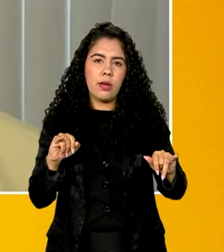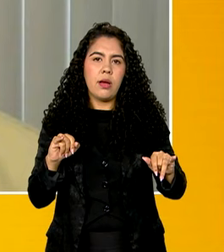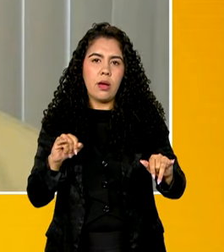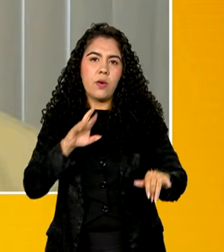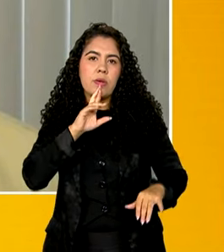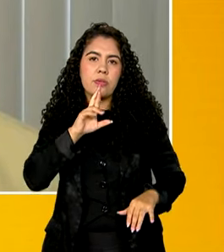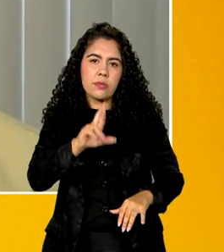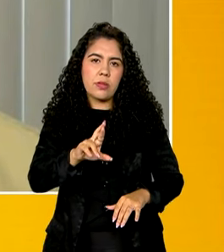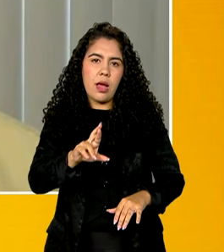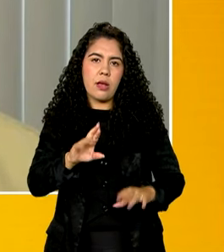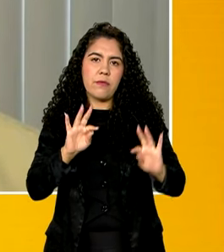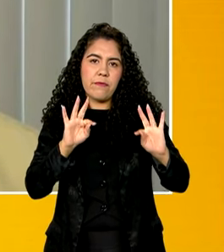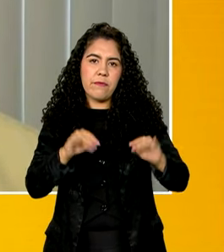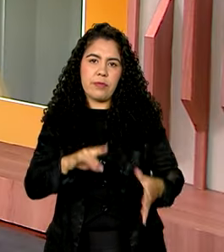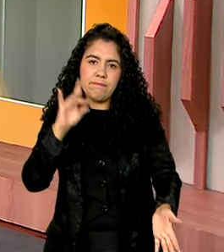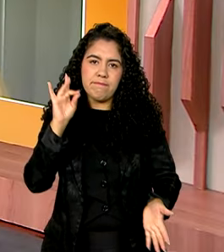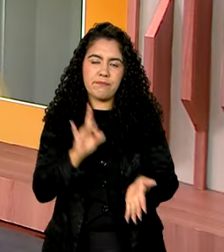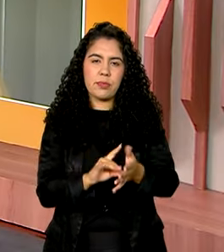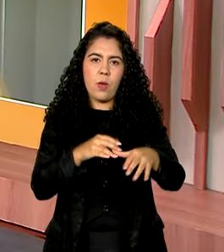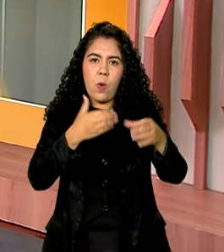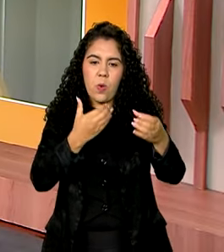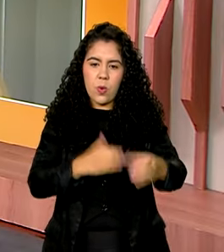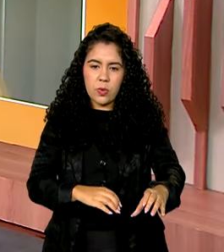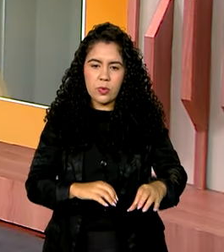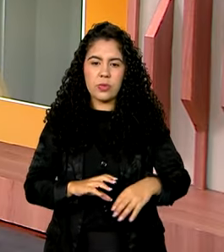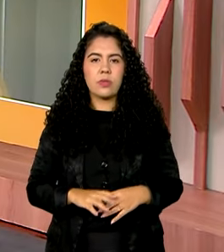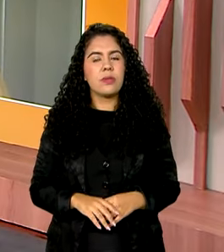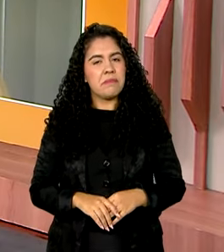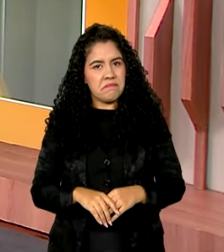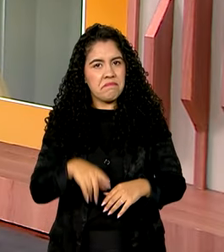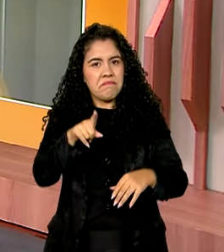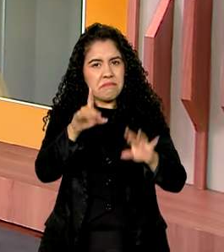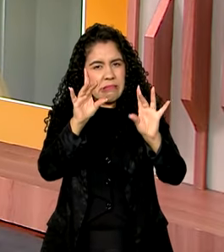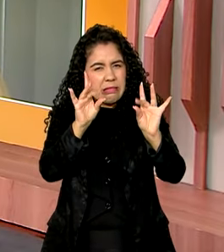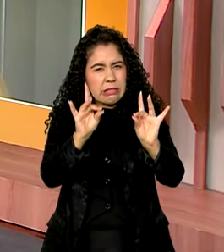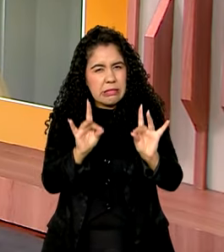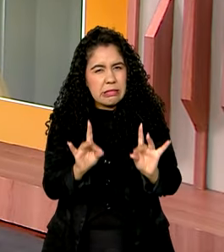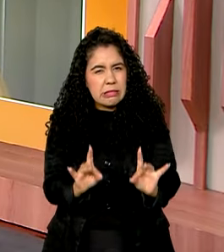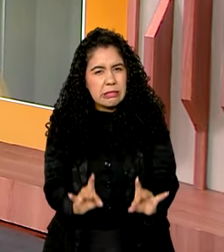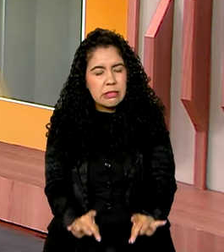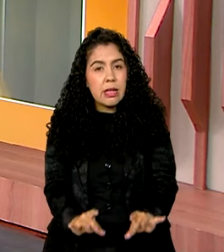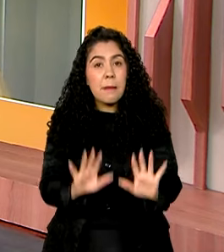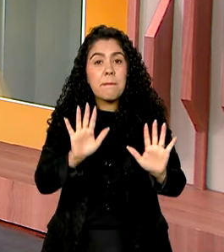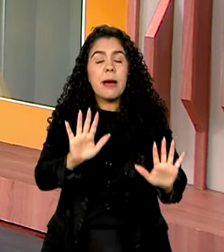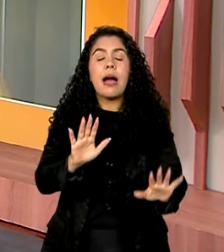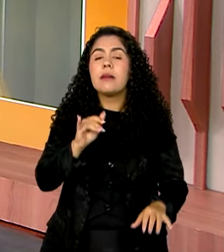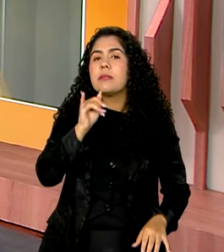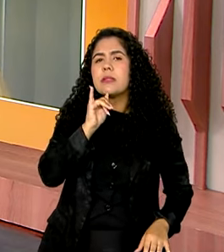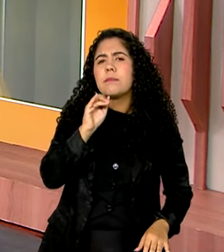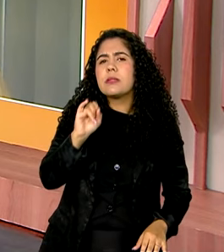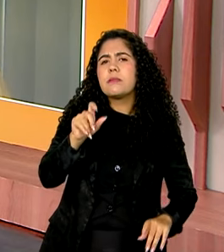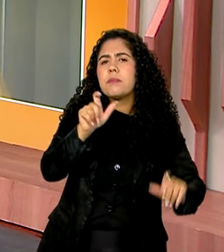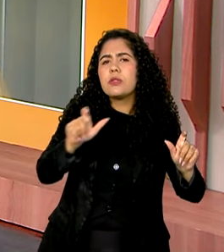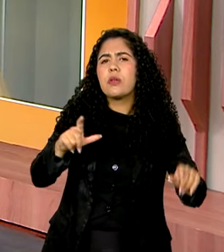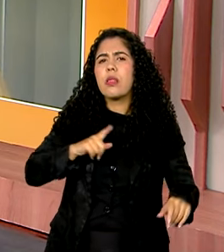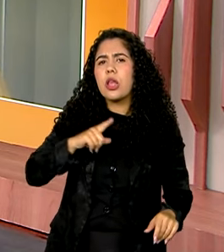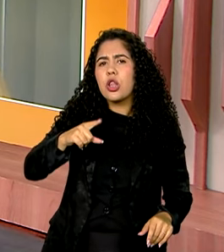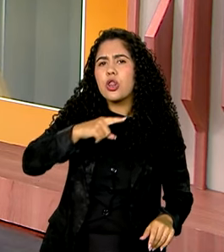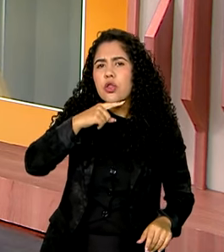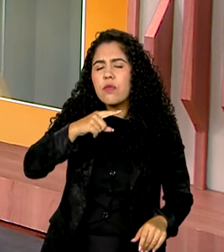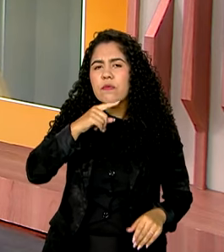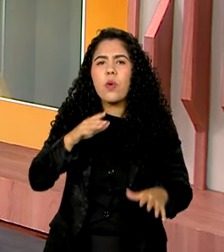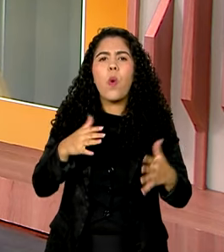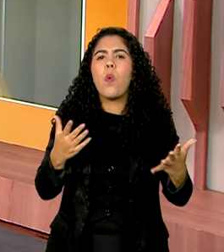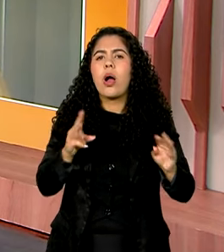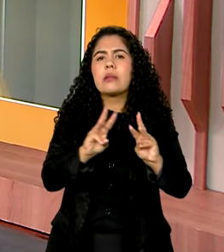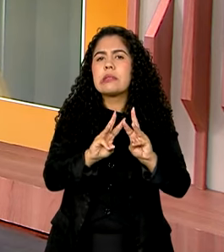o resultado final do concurso. Realmente, você foi bem detalhista. Agora, se alguém ainda tiver alguma dúvida, coloca aí um